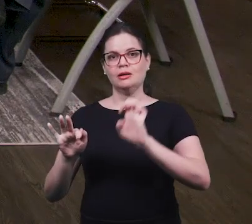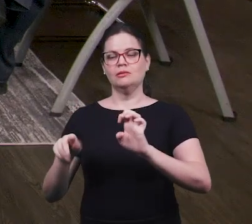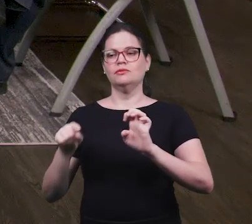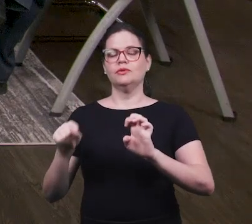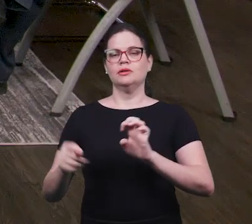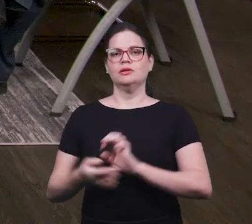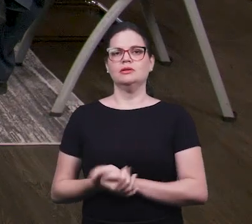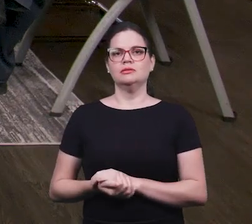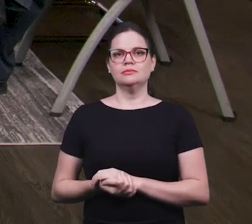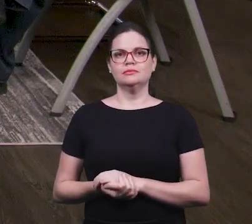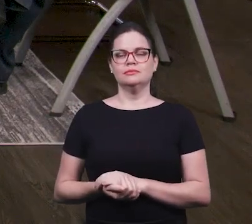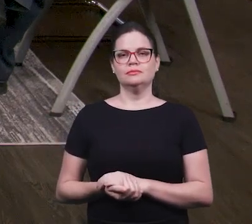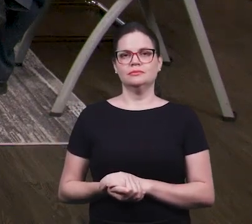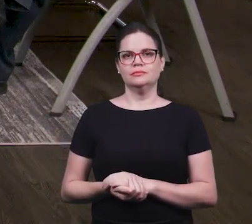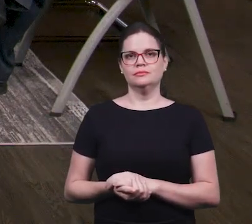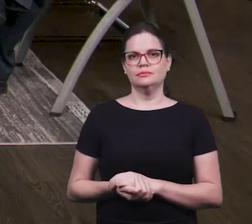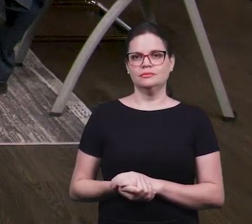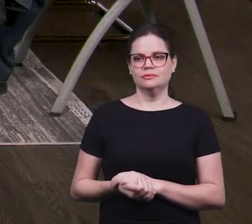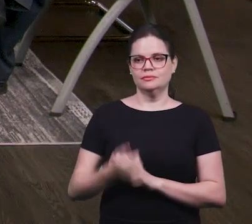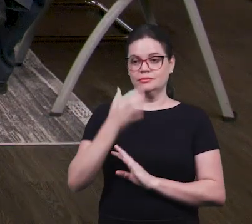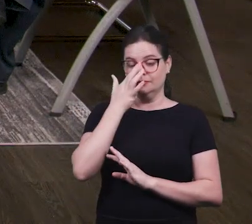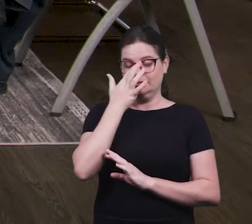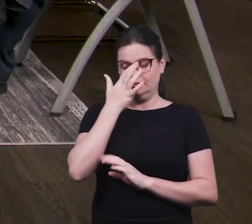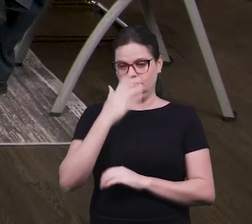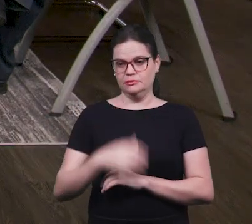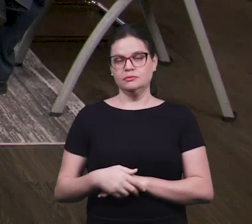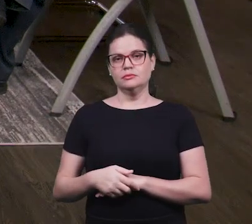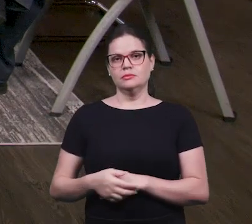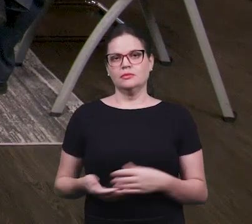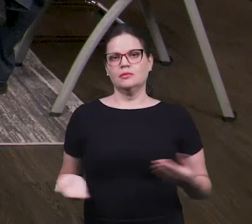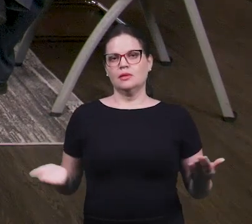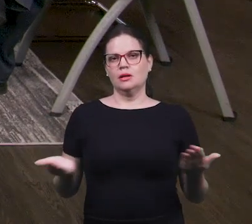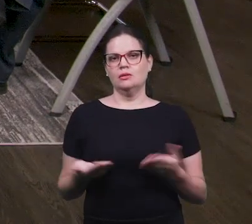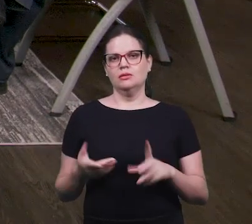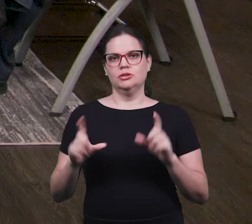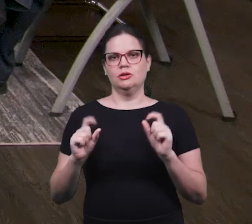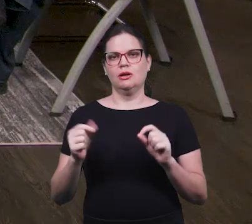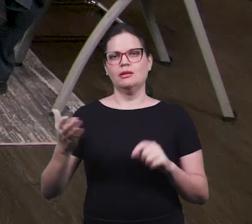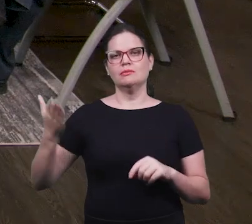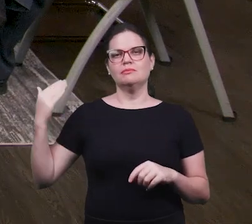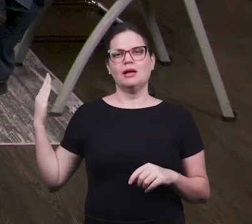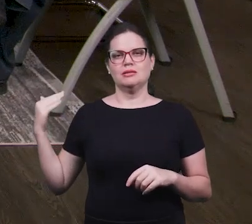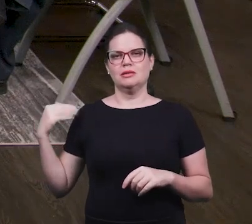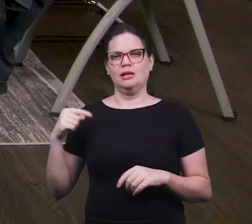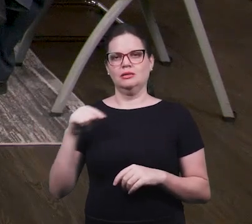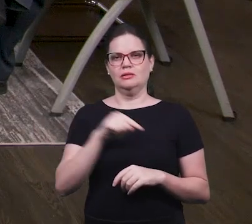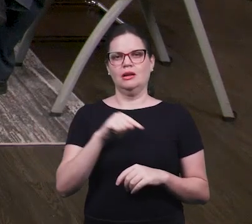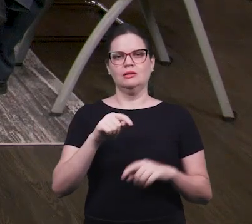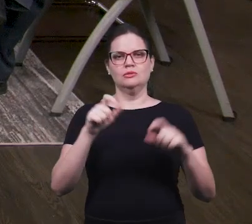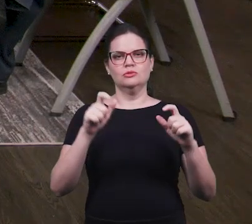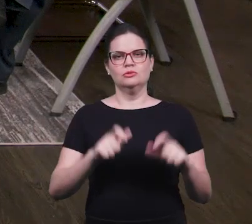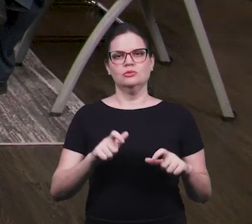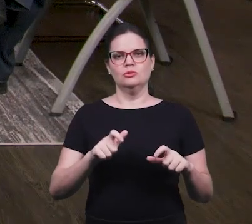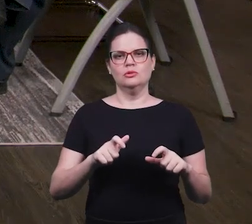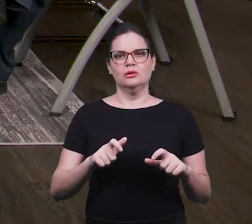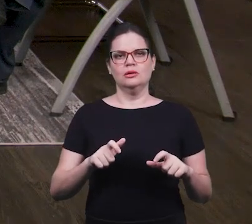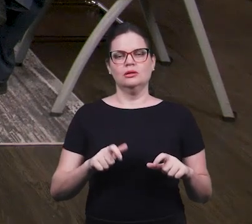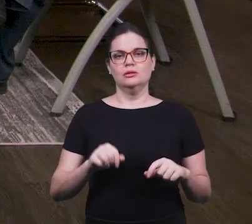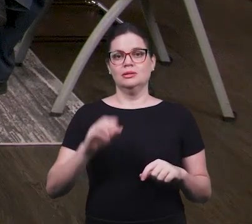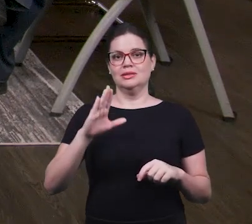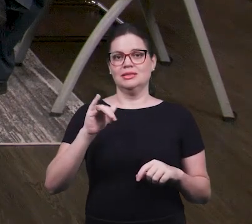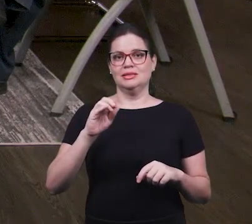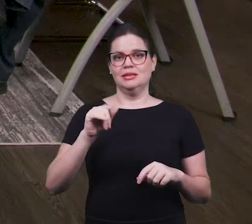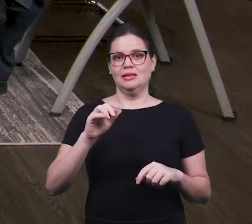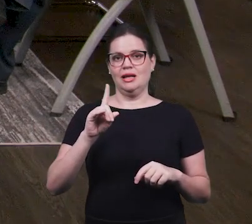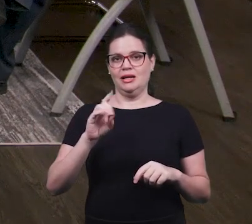também Filadélfia, não é? E essa palavra hoje é a antiga cidade, Alessir, que fala Cidade de Deus. Cidade